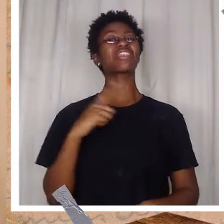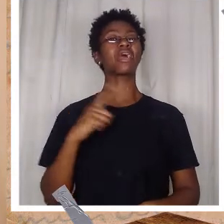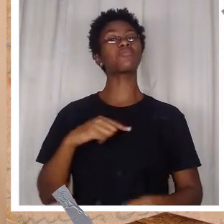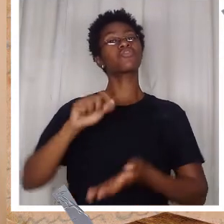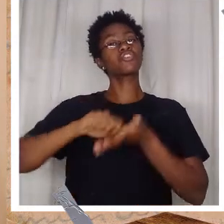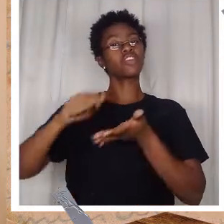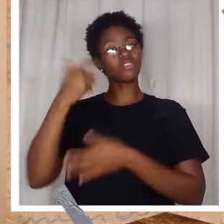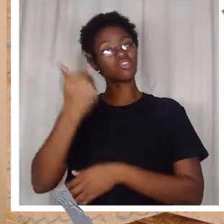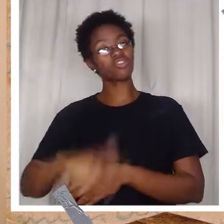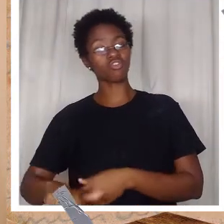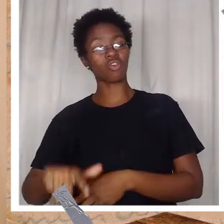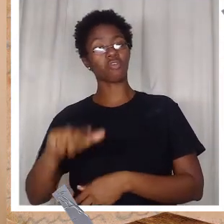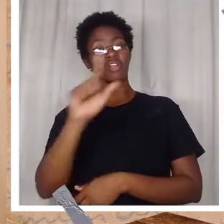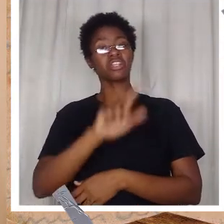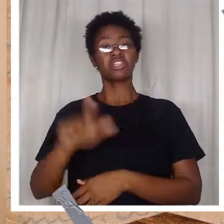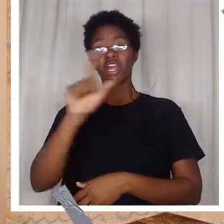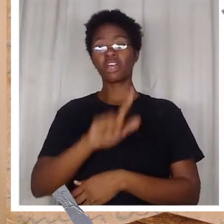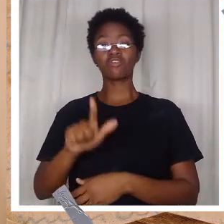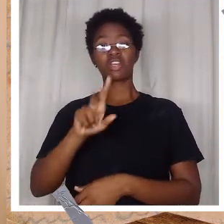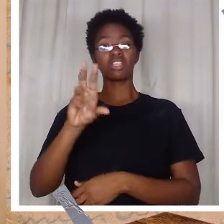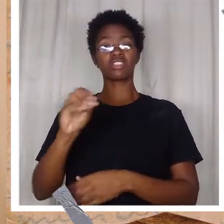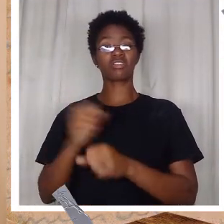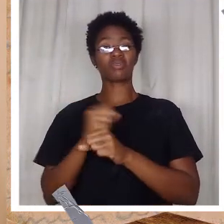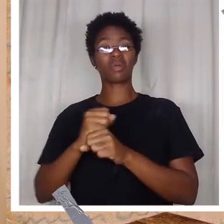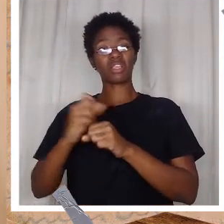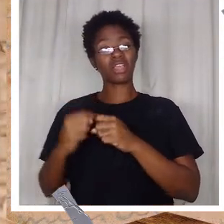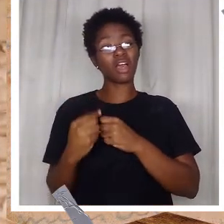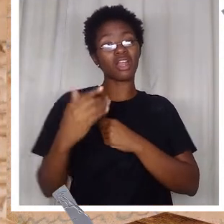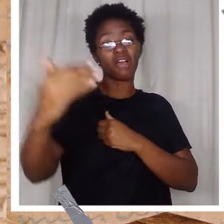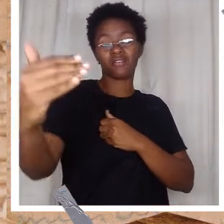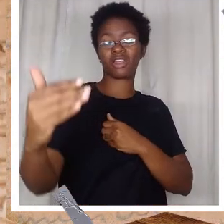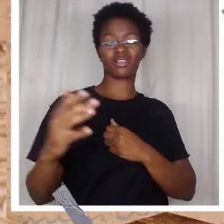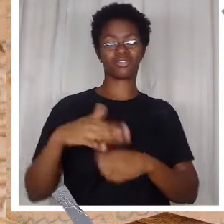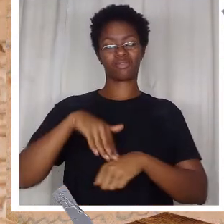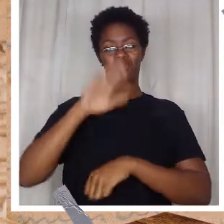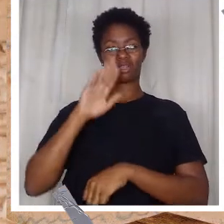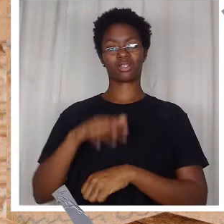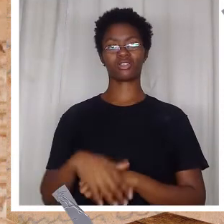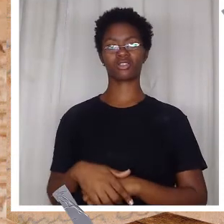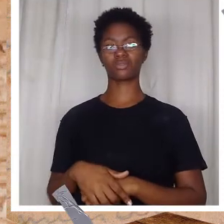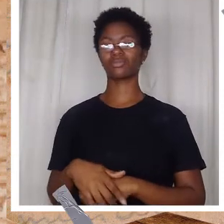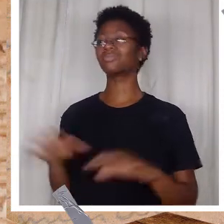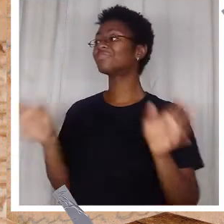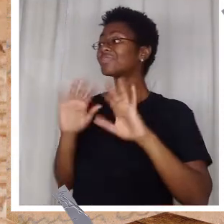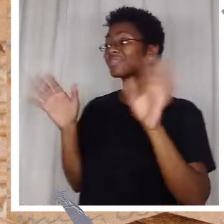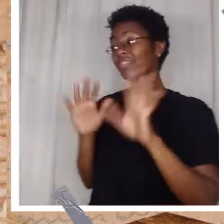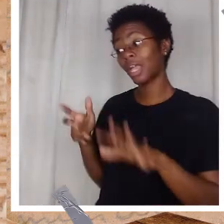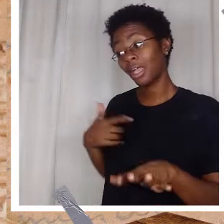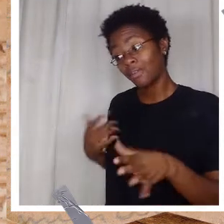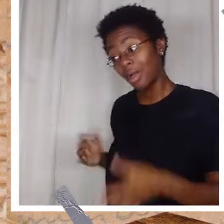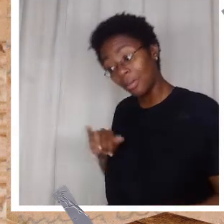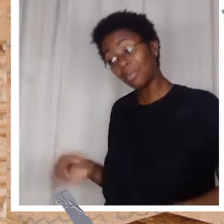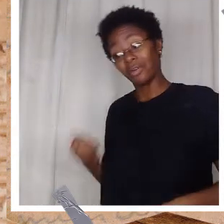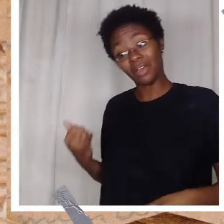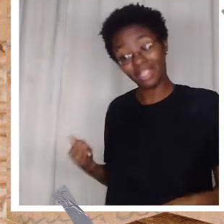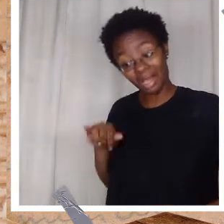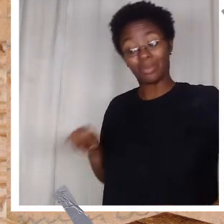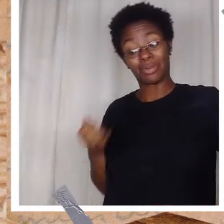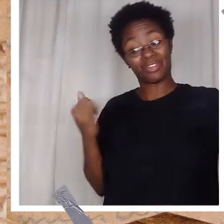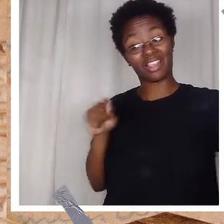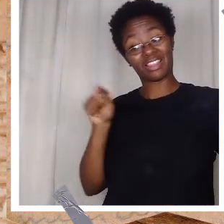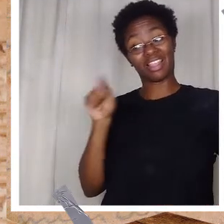geração... Exato. Vou pegar o gancho aí, vou pegar um gancho. Vou pegar o gancho